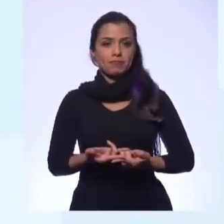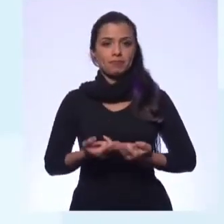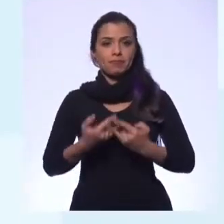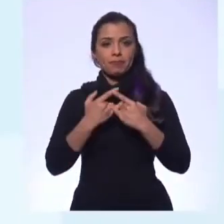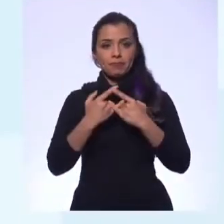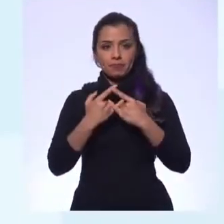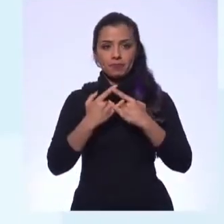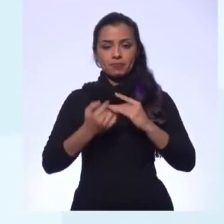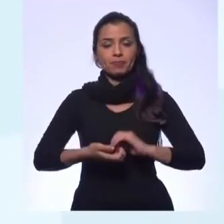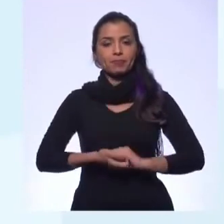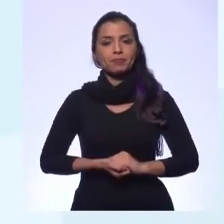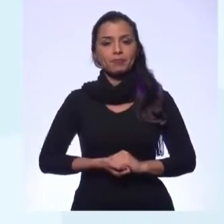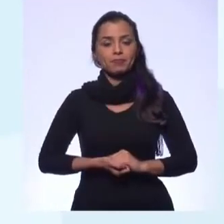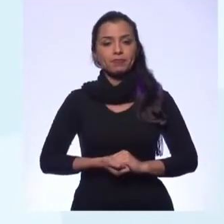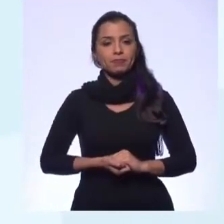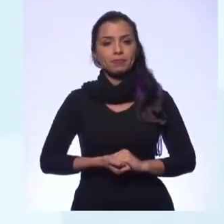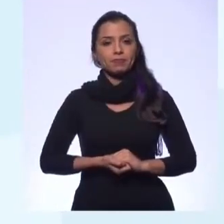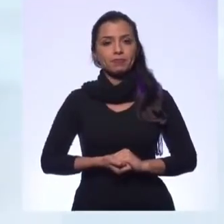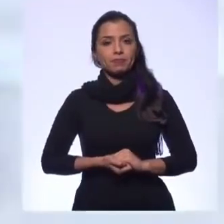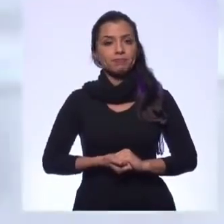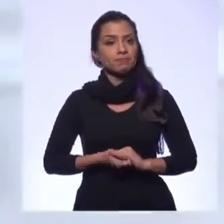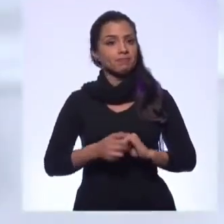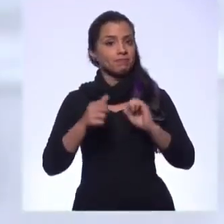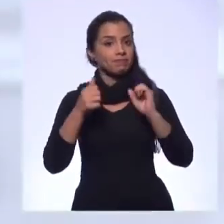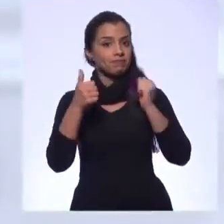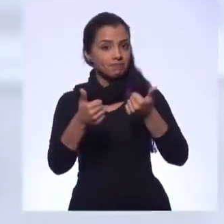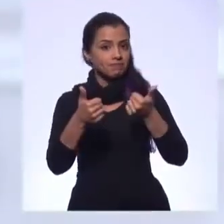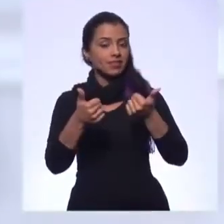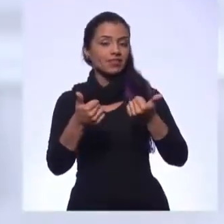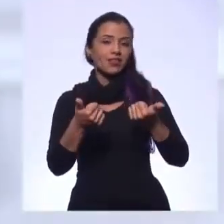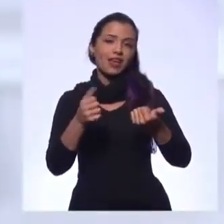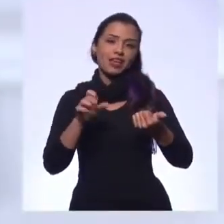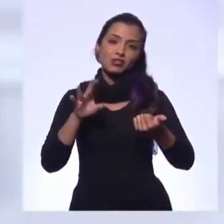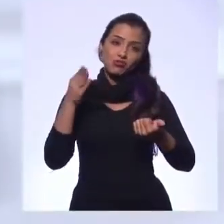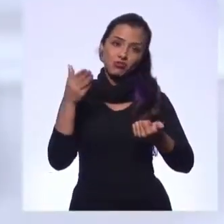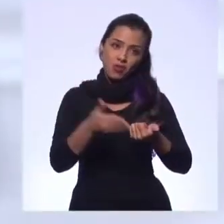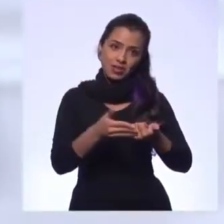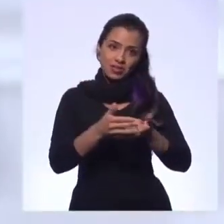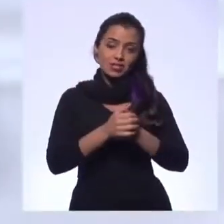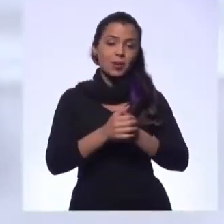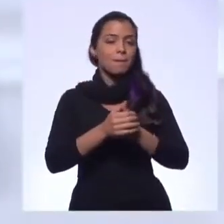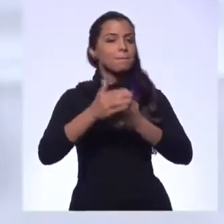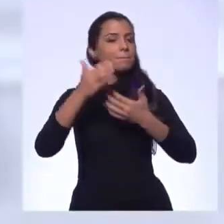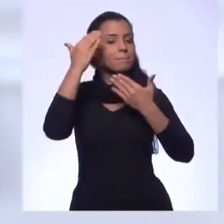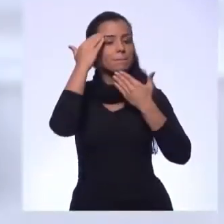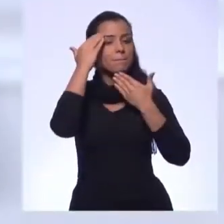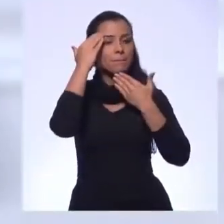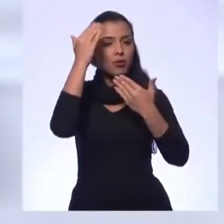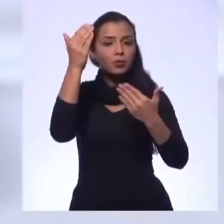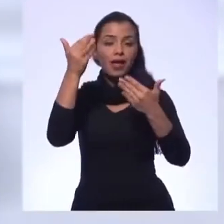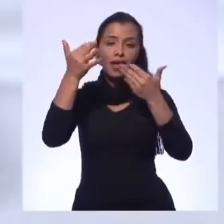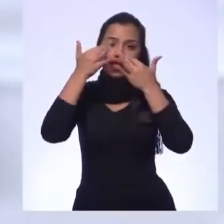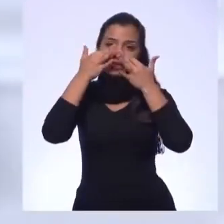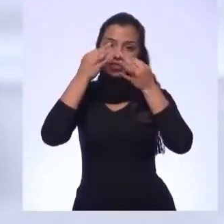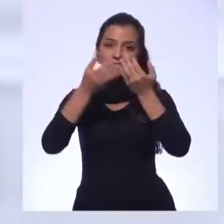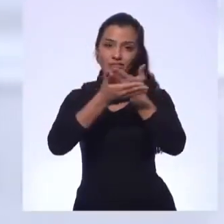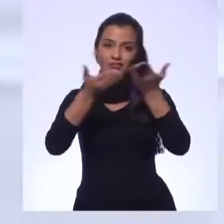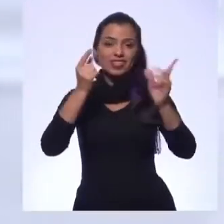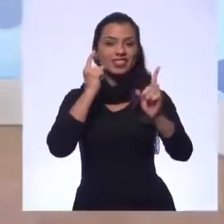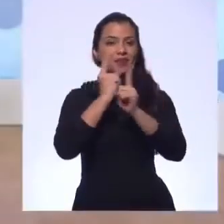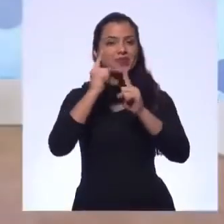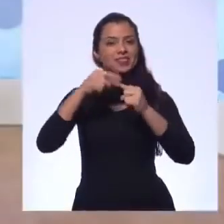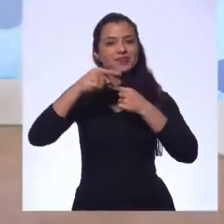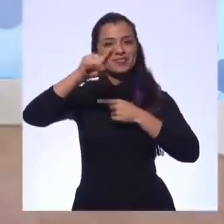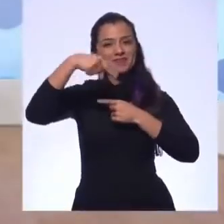bom? Pois bem, gente, o que eu tenho para falar para vocês hoje é isso. Muito obrigado pela atenção de vocês e até a próxima